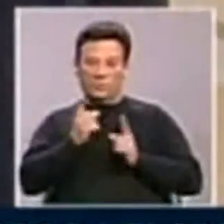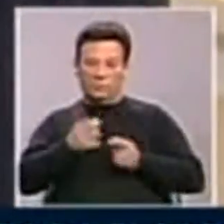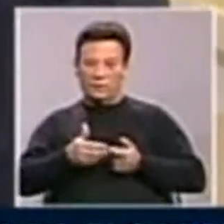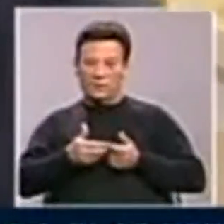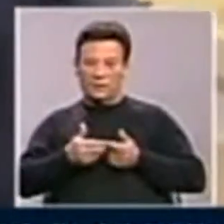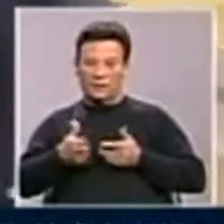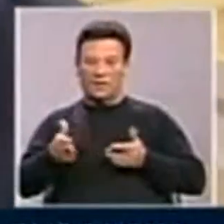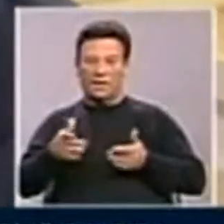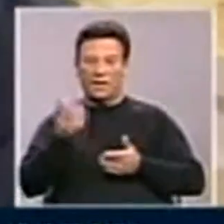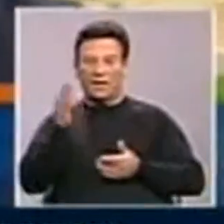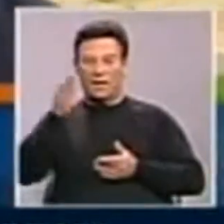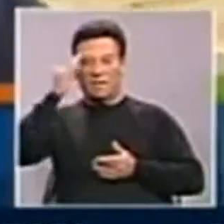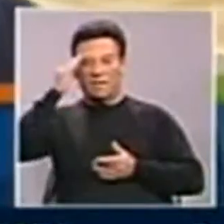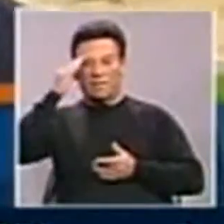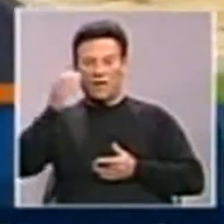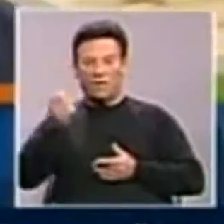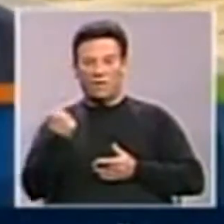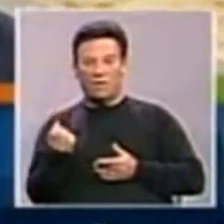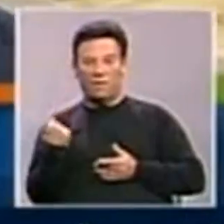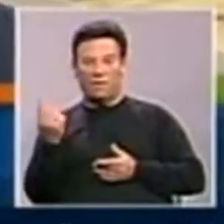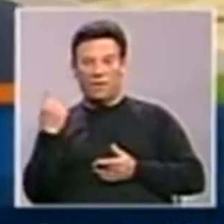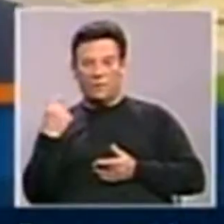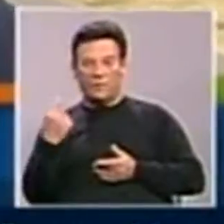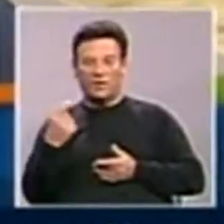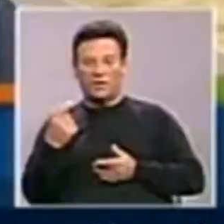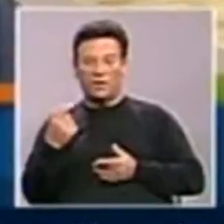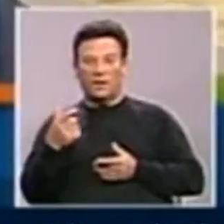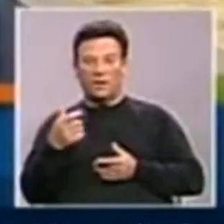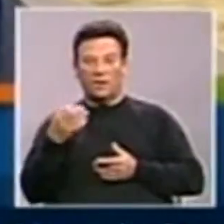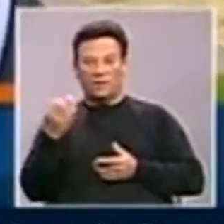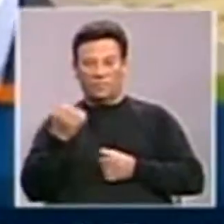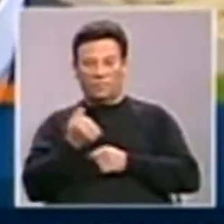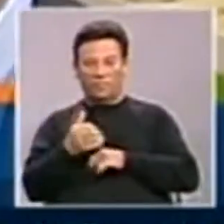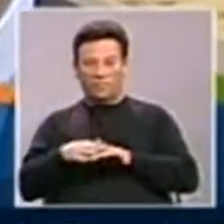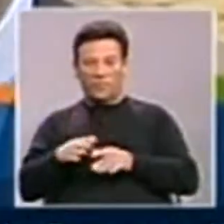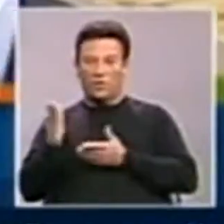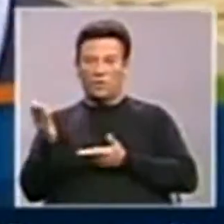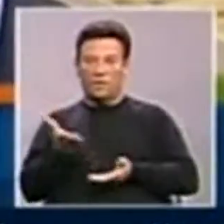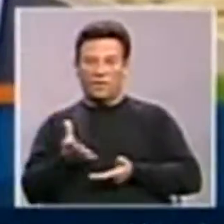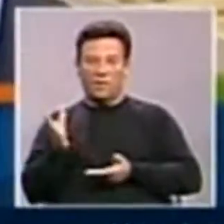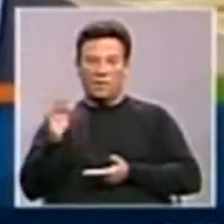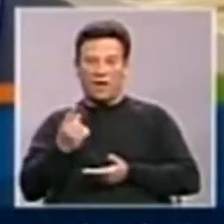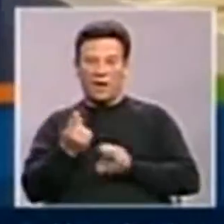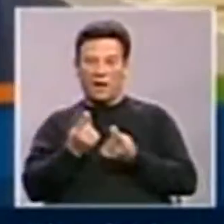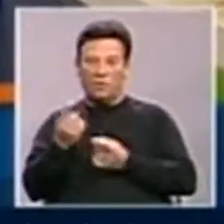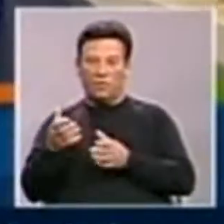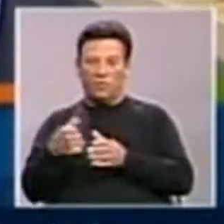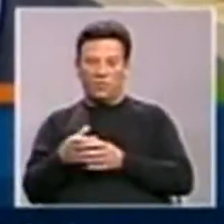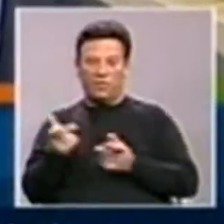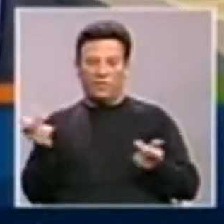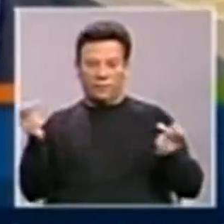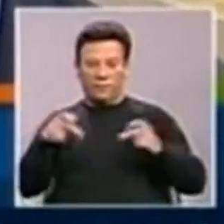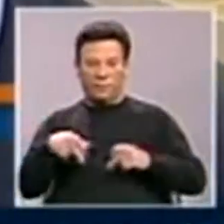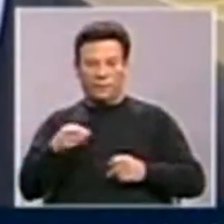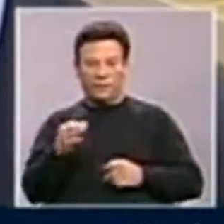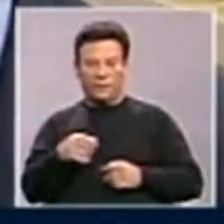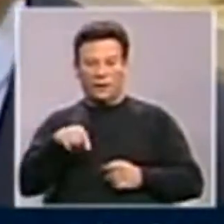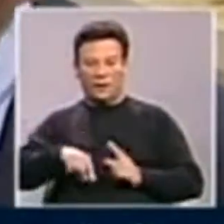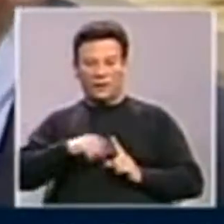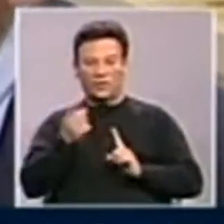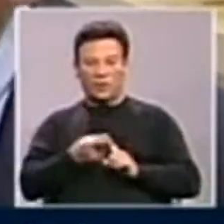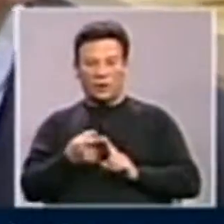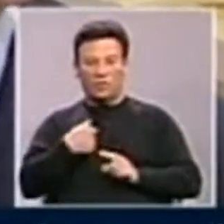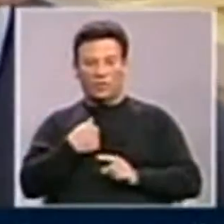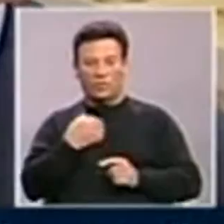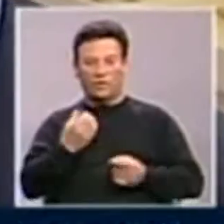em fevereiro do ano, o ano passado, levou a efeito e convidou mais alguns grupos que vieram até nós. Este ano